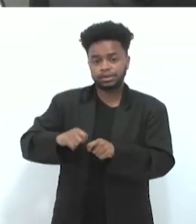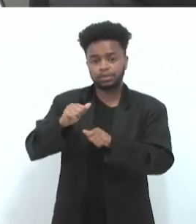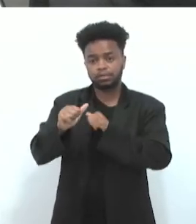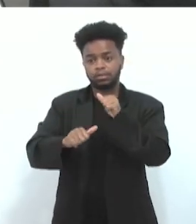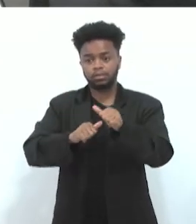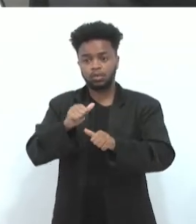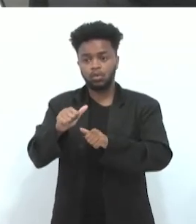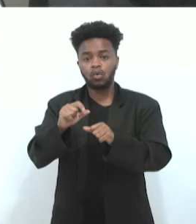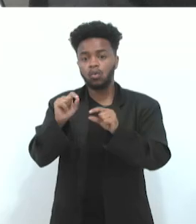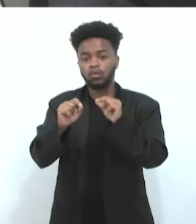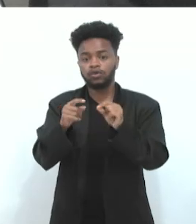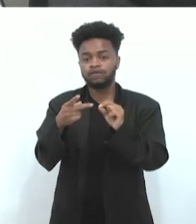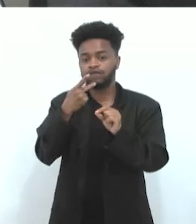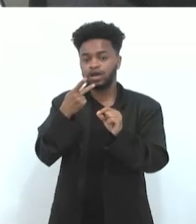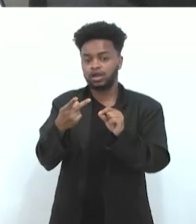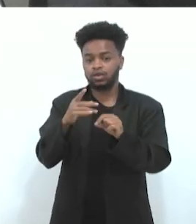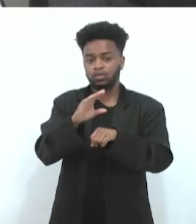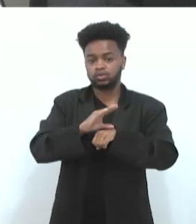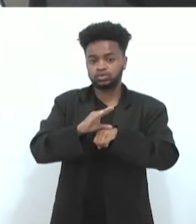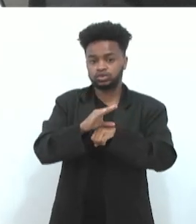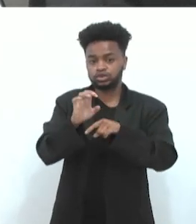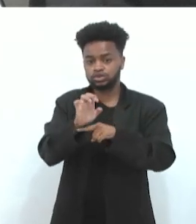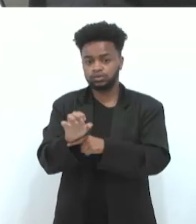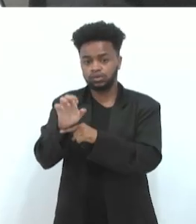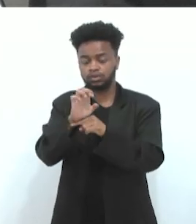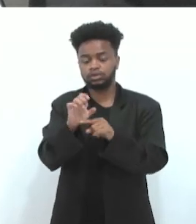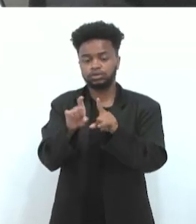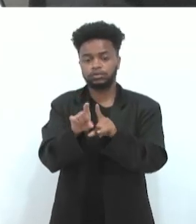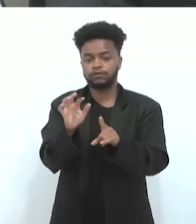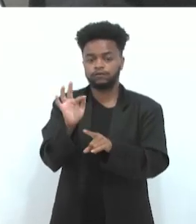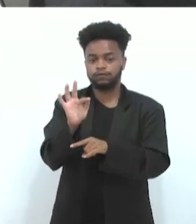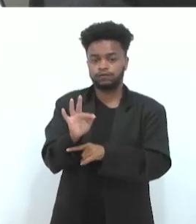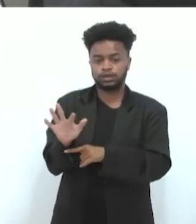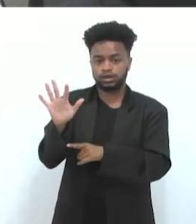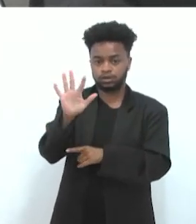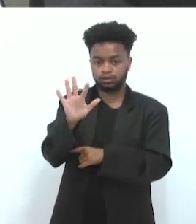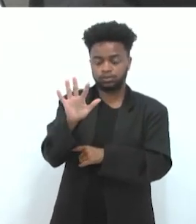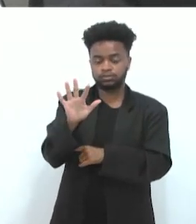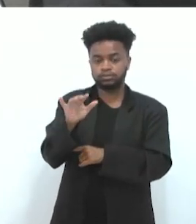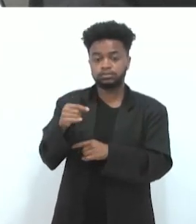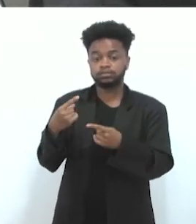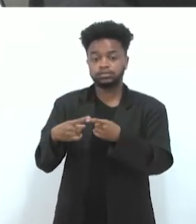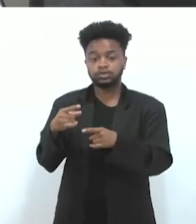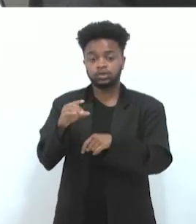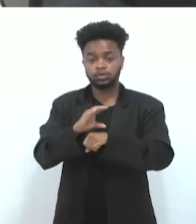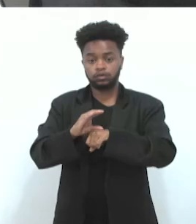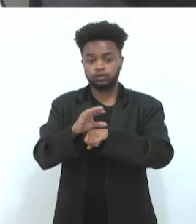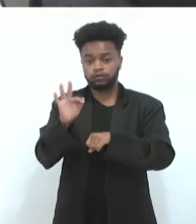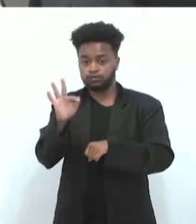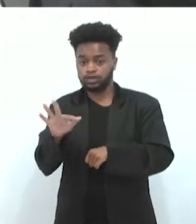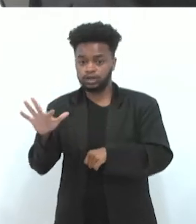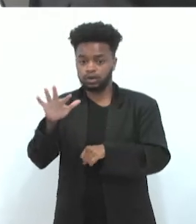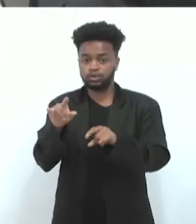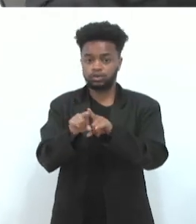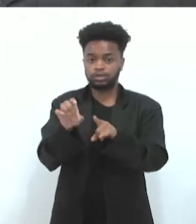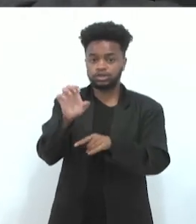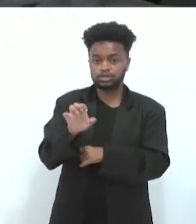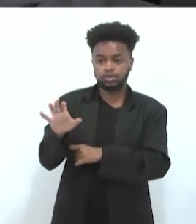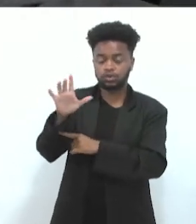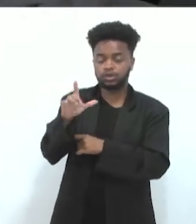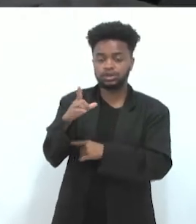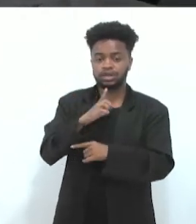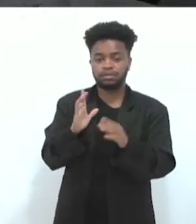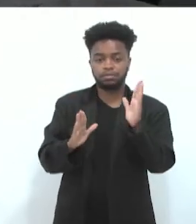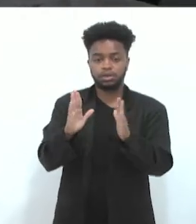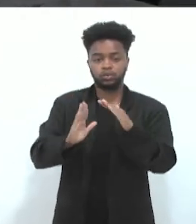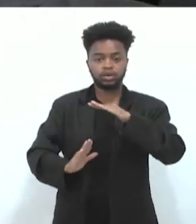que dispõe uma Constituição estadual e federal. Porque a Constituição Federal e Estadual ela dispõe de prazos.